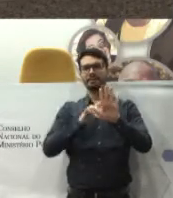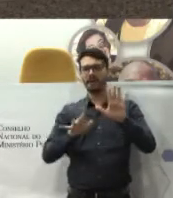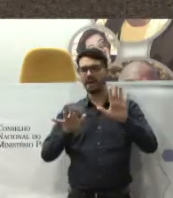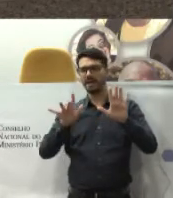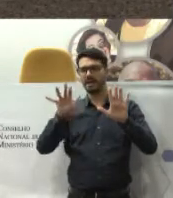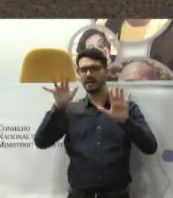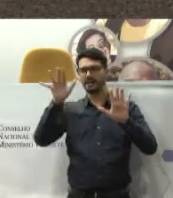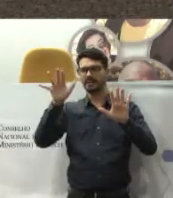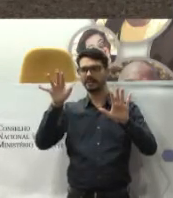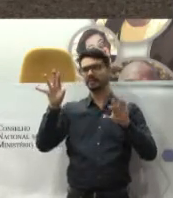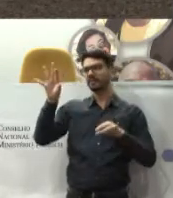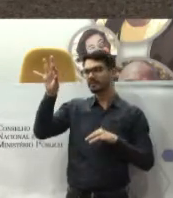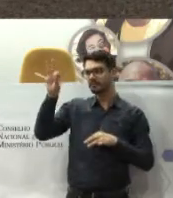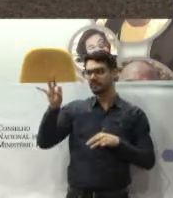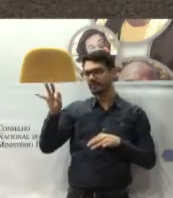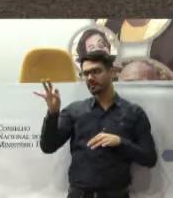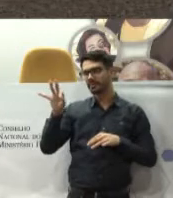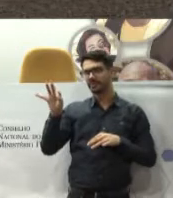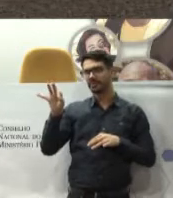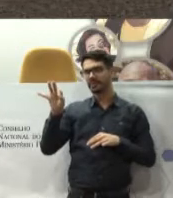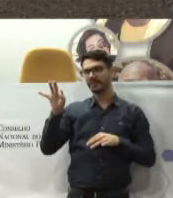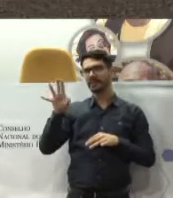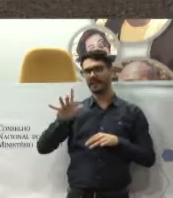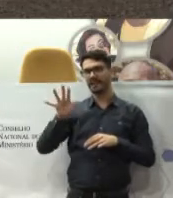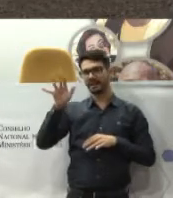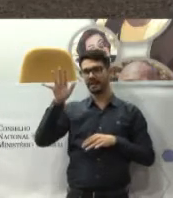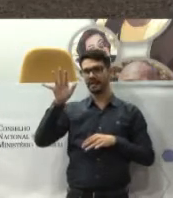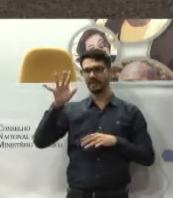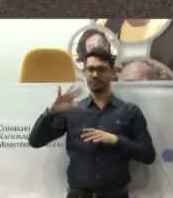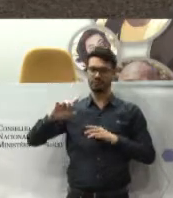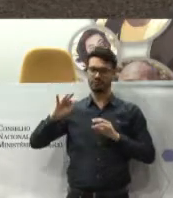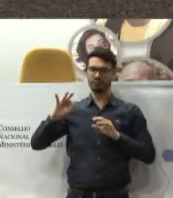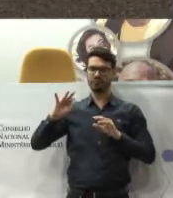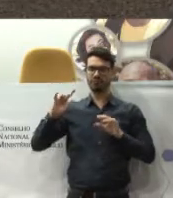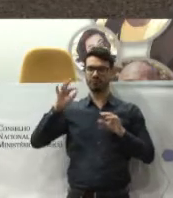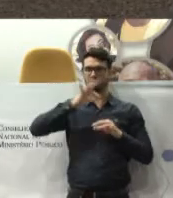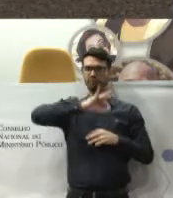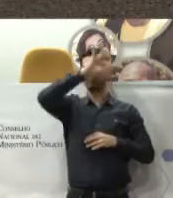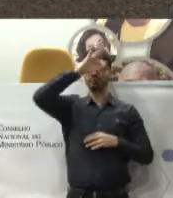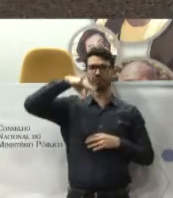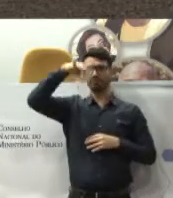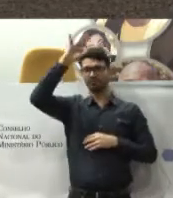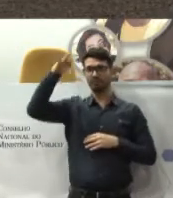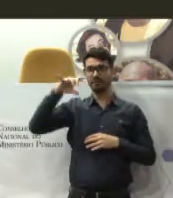mexe aqui num pontinho, balança a teia, rasga e tudo cai.